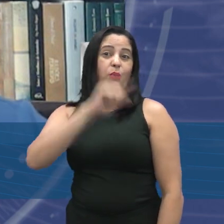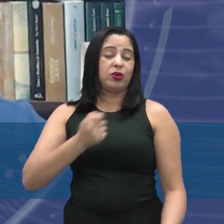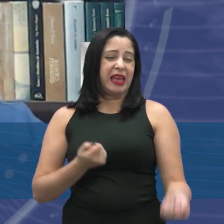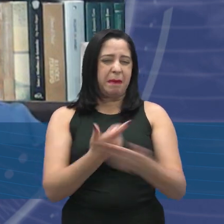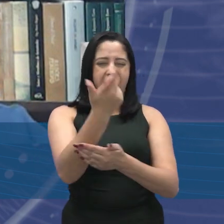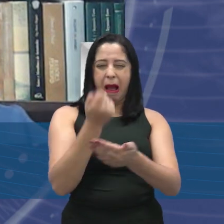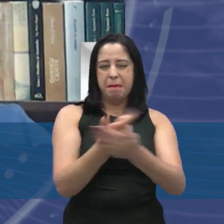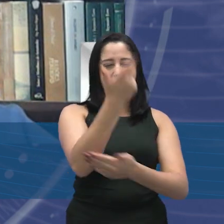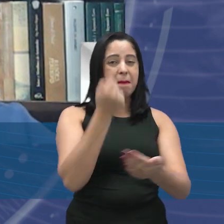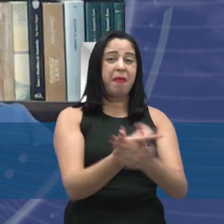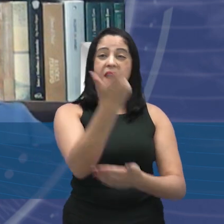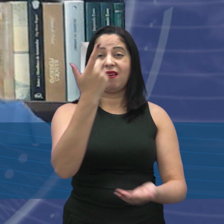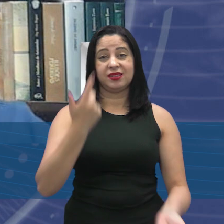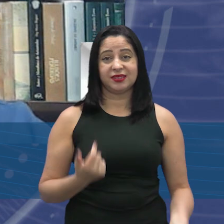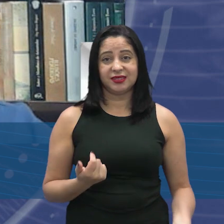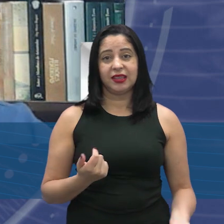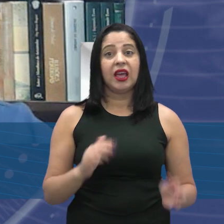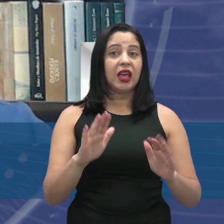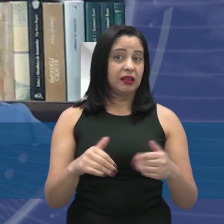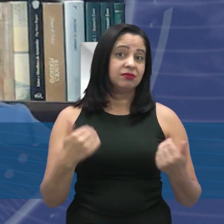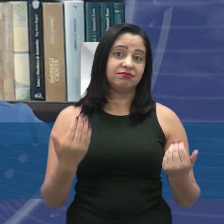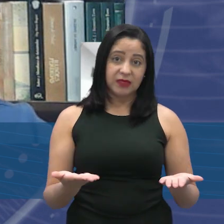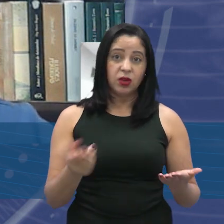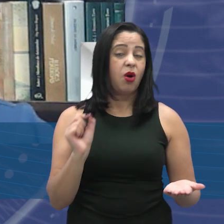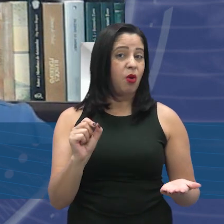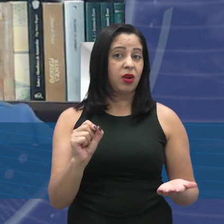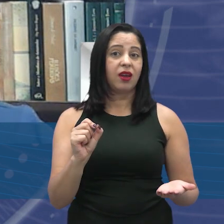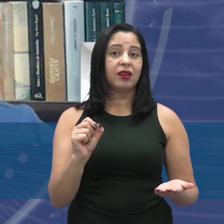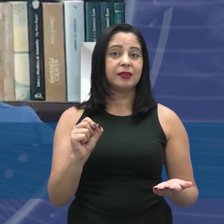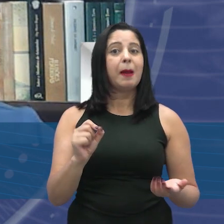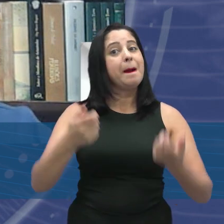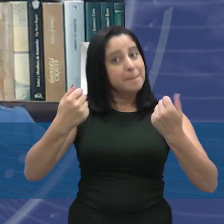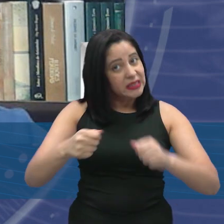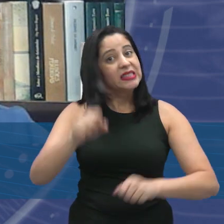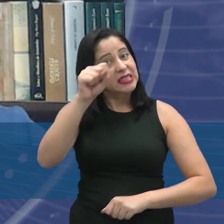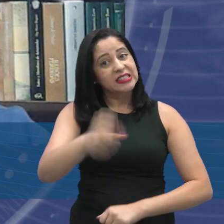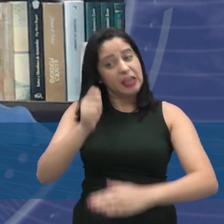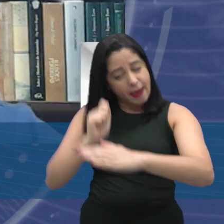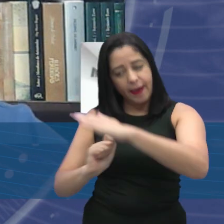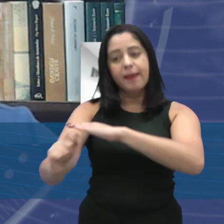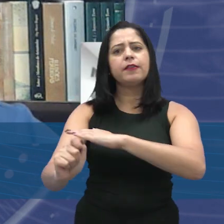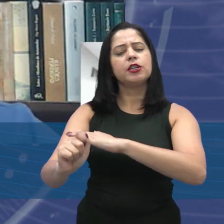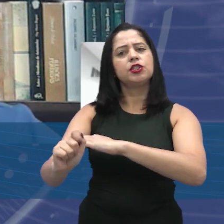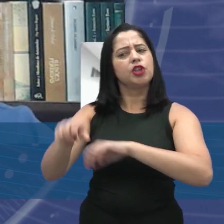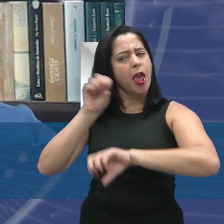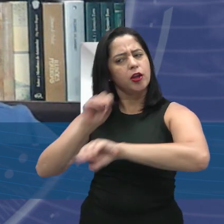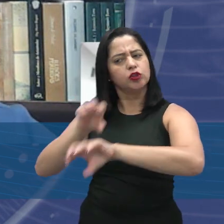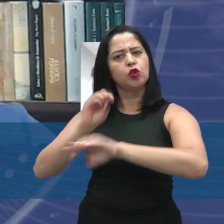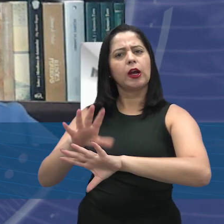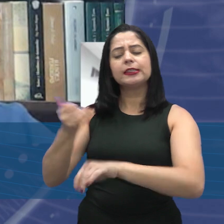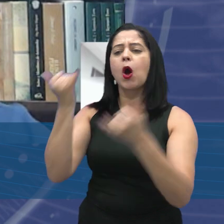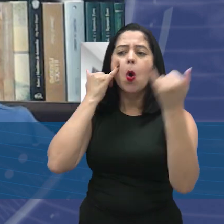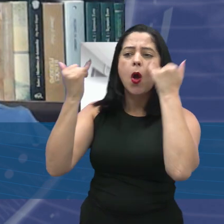disponibilizados pela sociedade. Então, a única solução para isso é exatamente investir em educação e informação, que seja